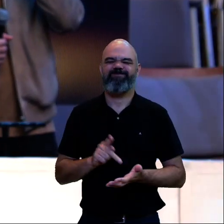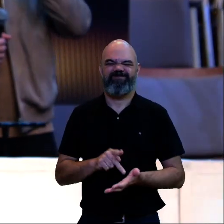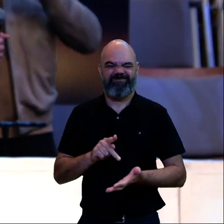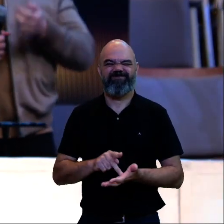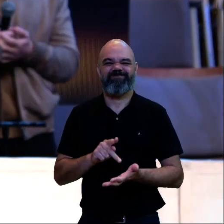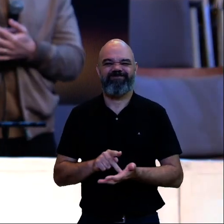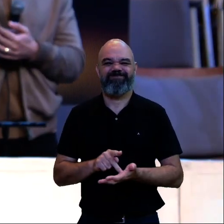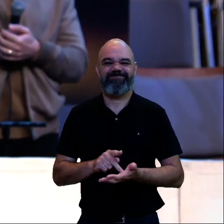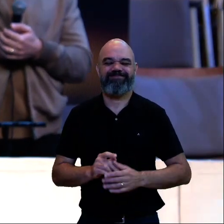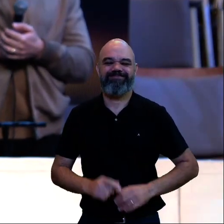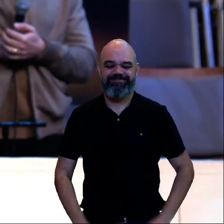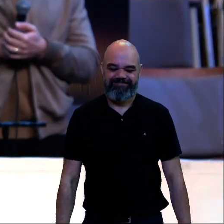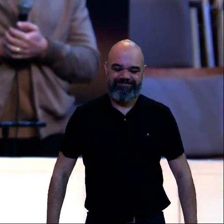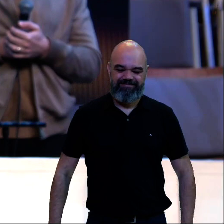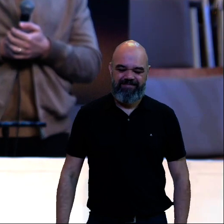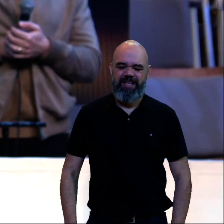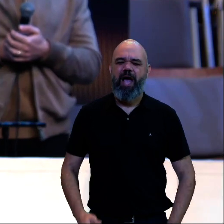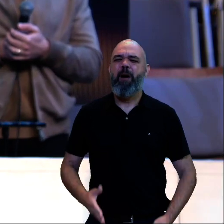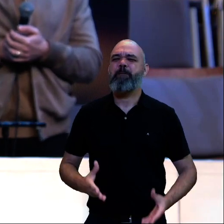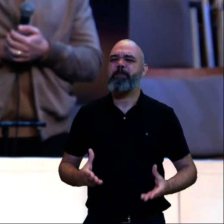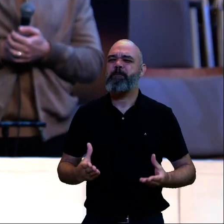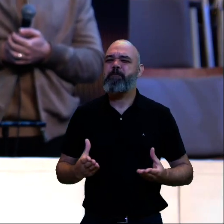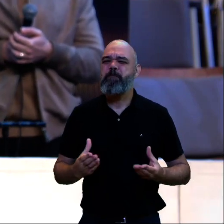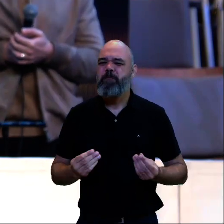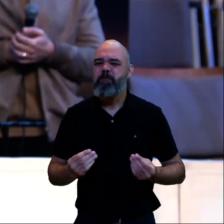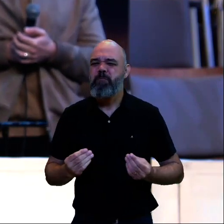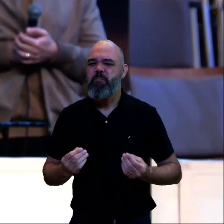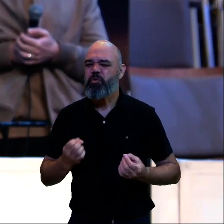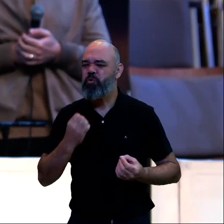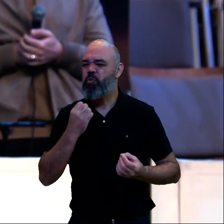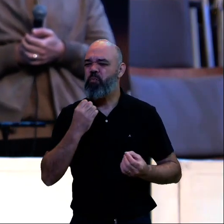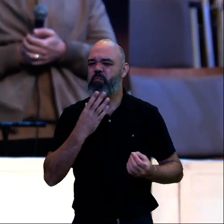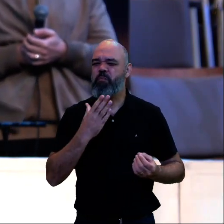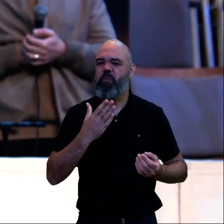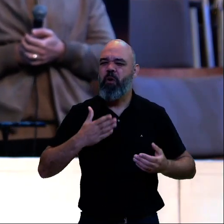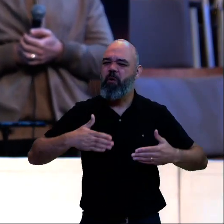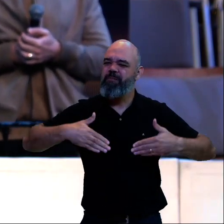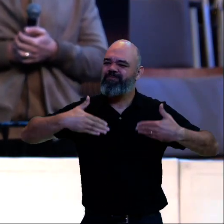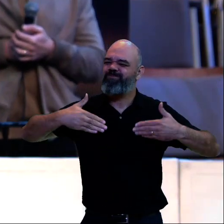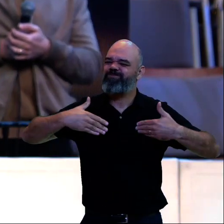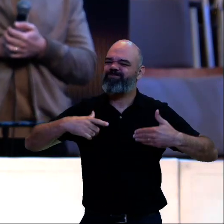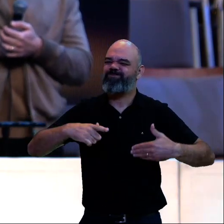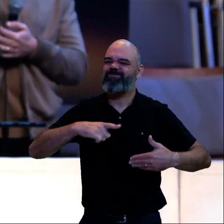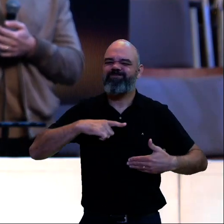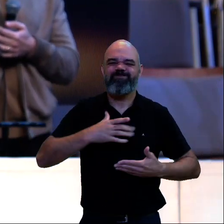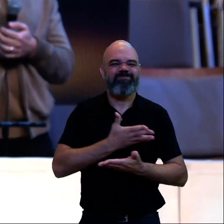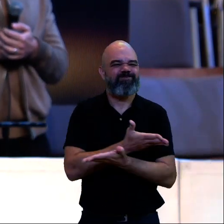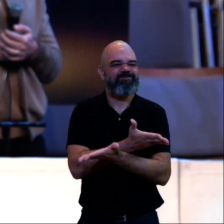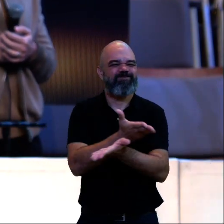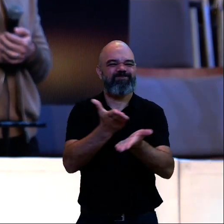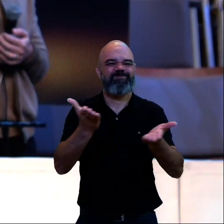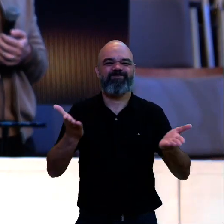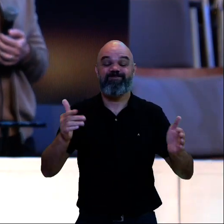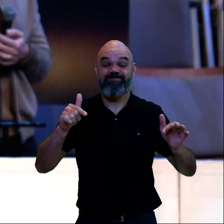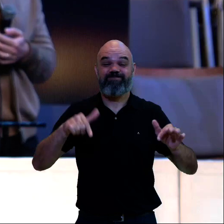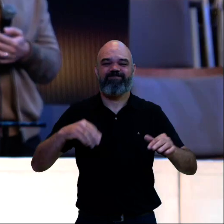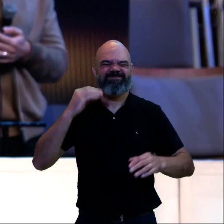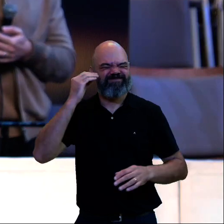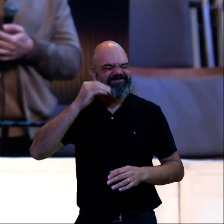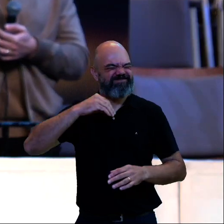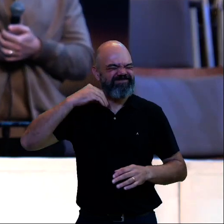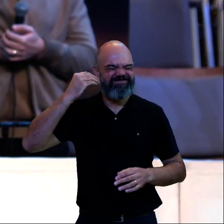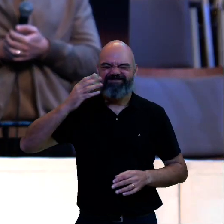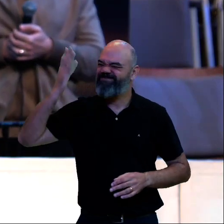há. É uma alegria nessa manhã te receber aqui, como é uma alegria a gente experimentar essa